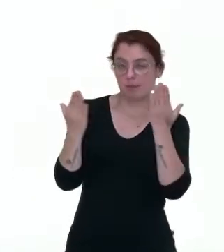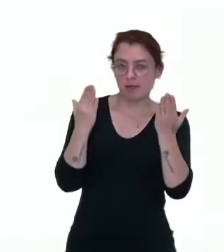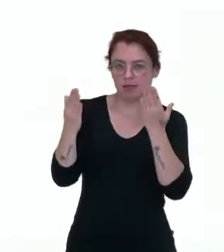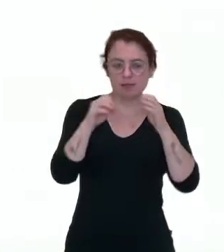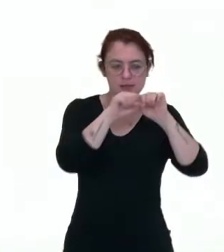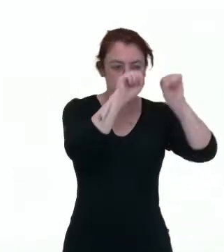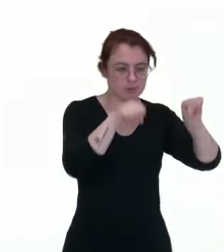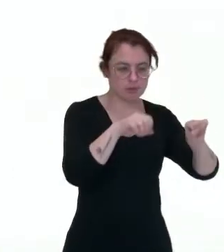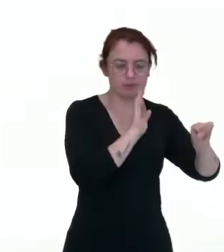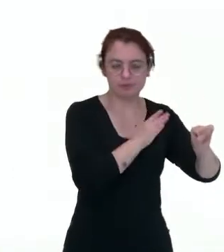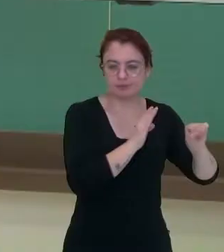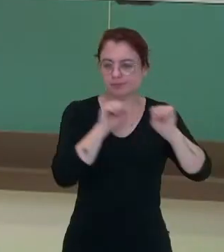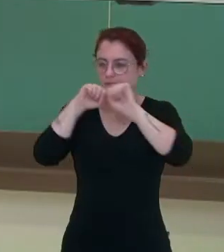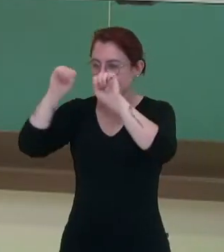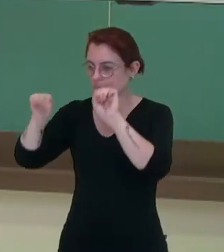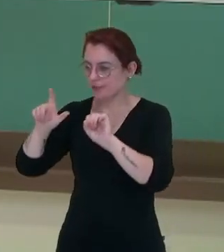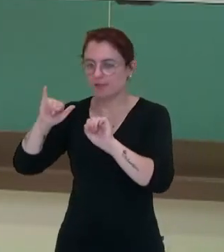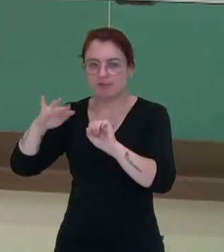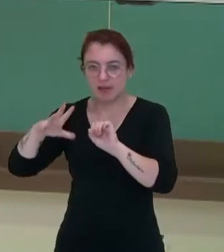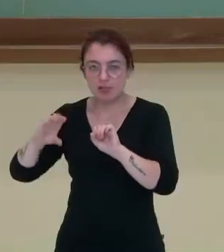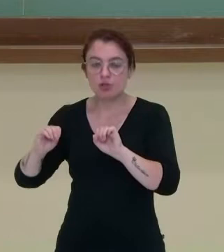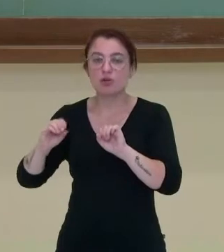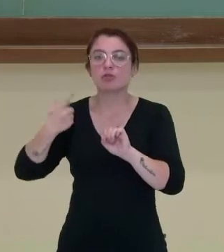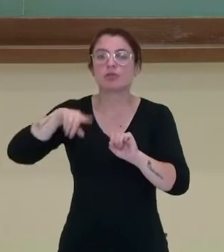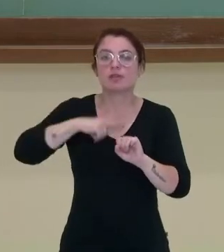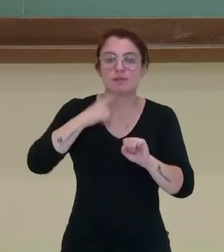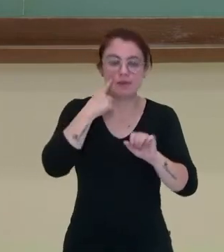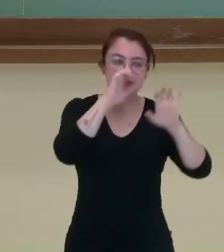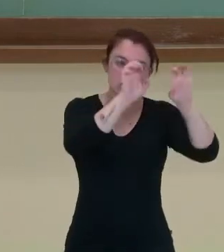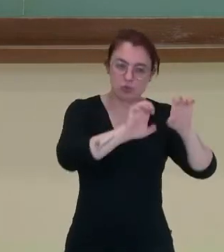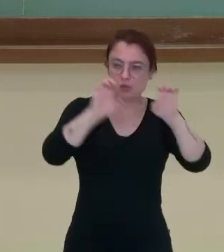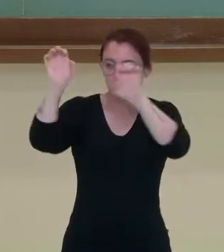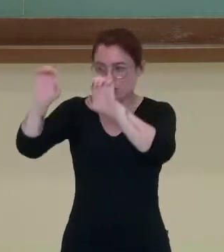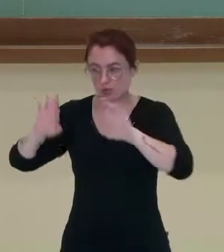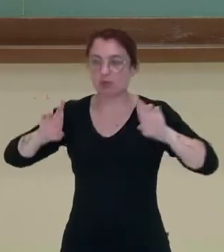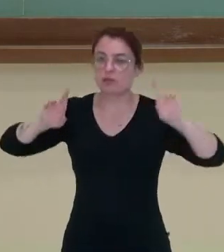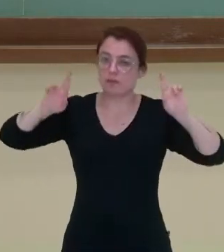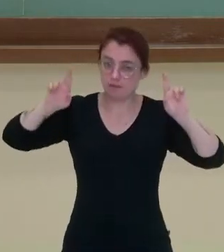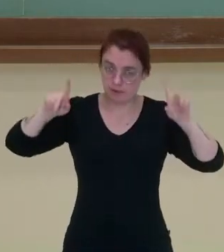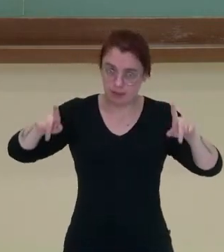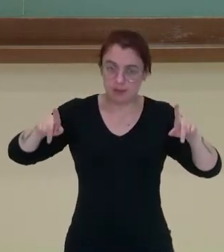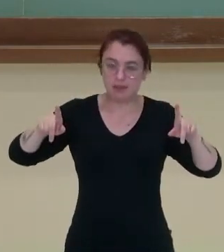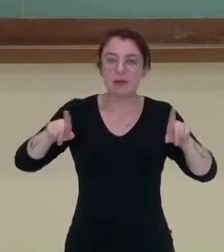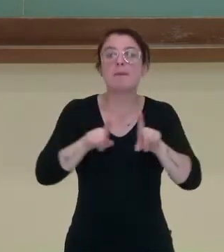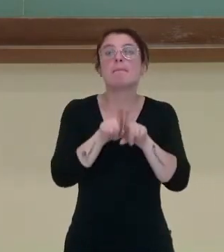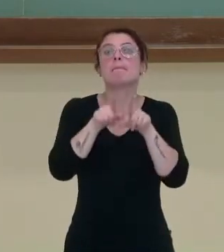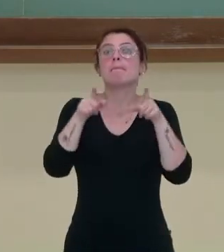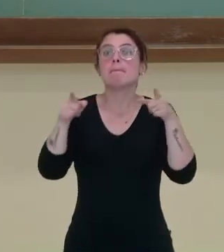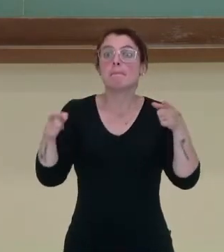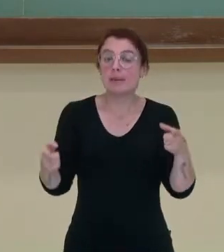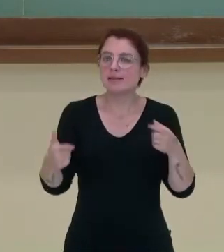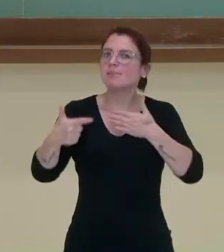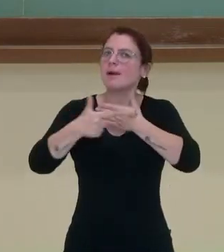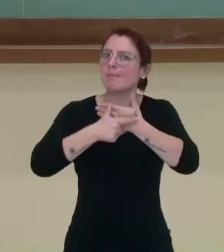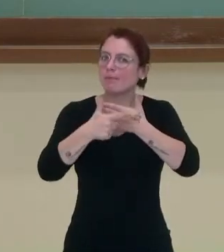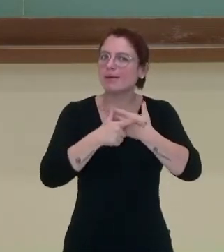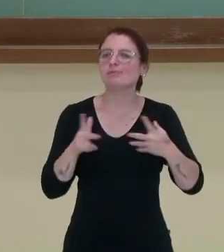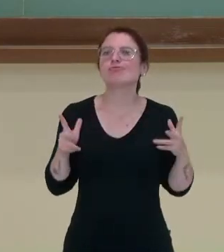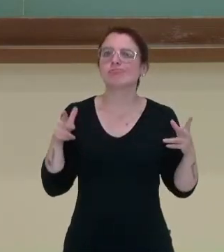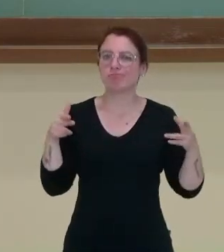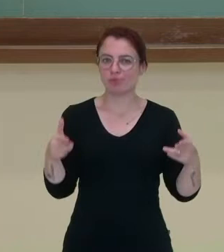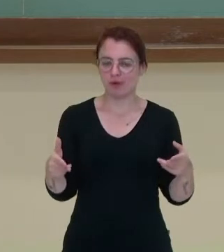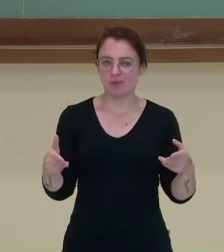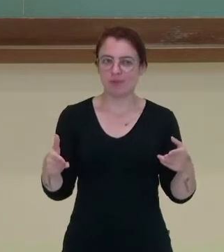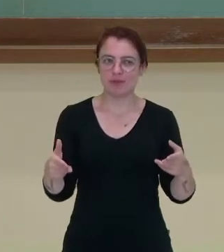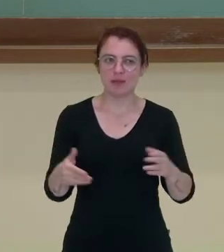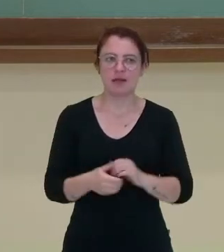cardiovascular, o sistema linfático, a gente tem estruturas diferentes, distintas, mas que desempenham papéis muito semelhantes. Nós